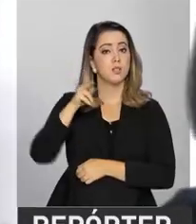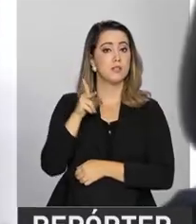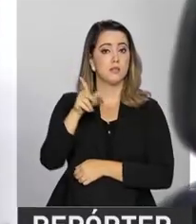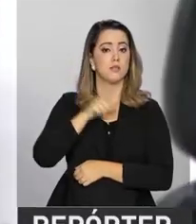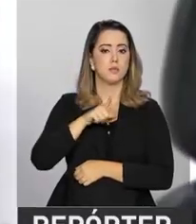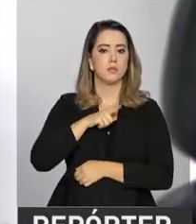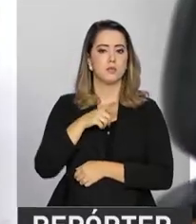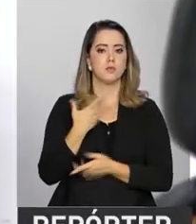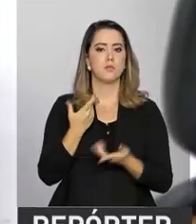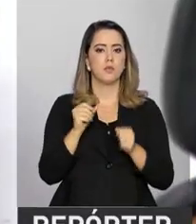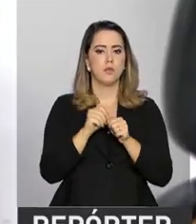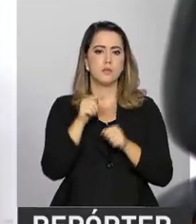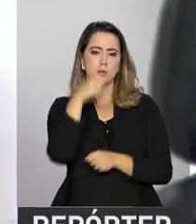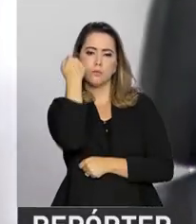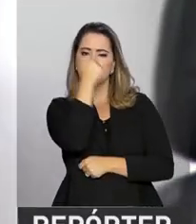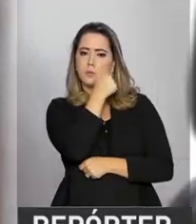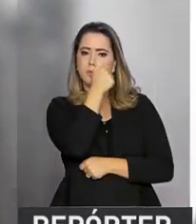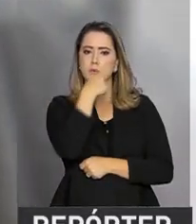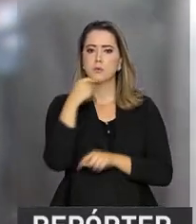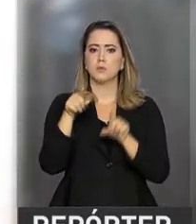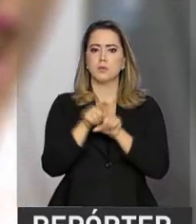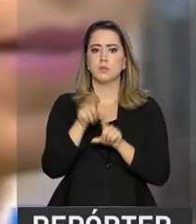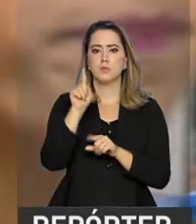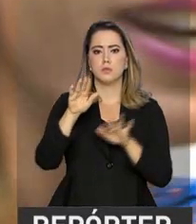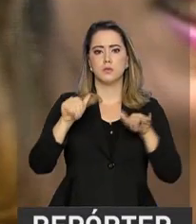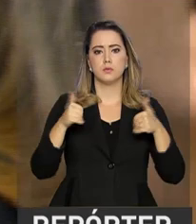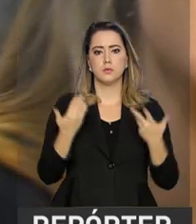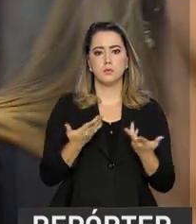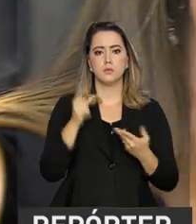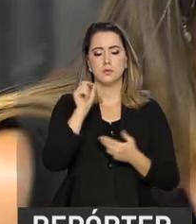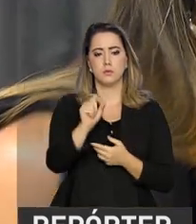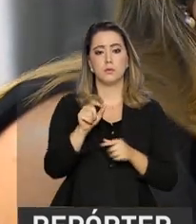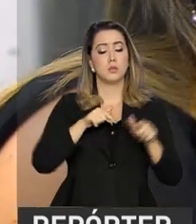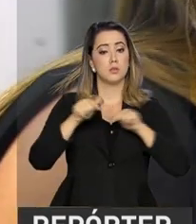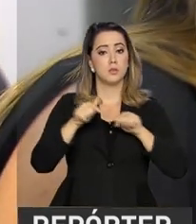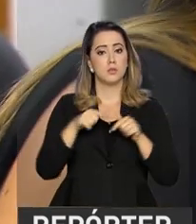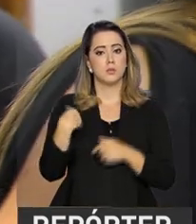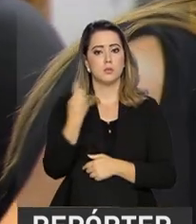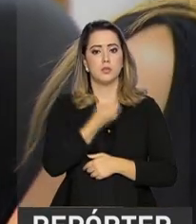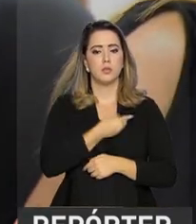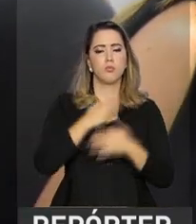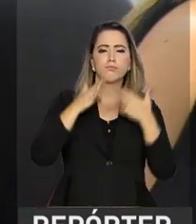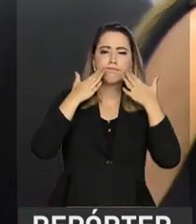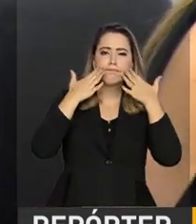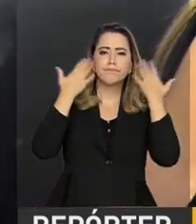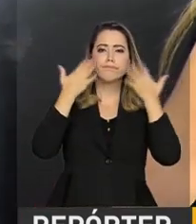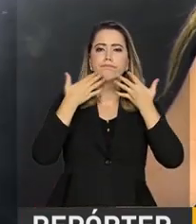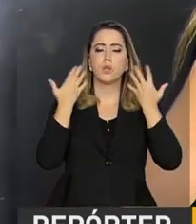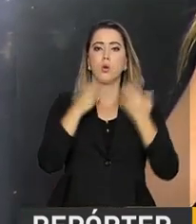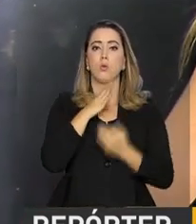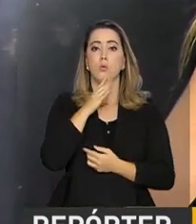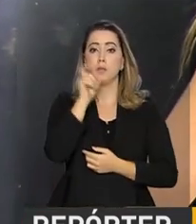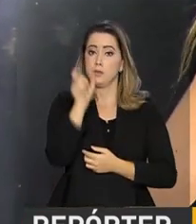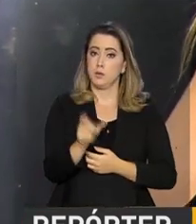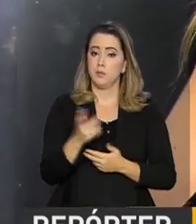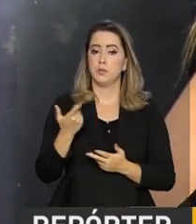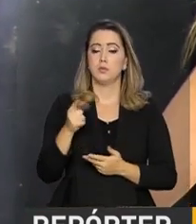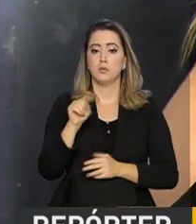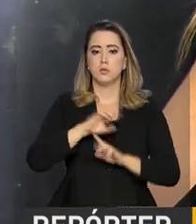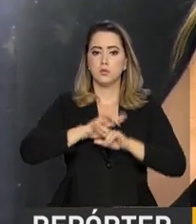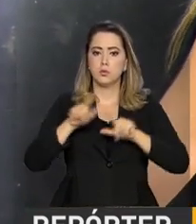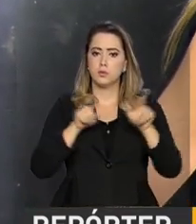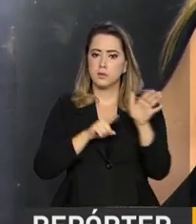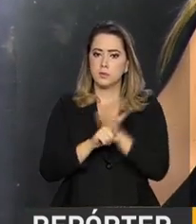Tá vendo essa maquiagem aqui que eu estou usando? Pois é, para que a ação dela na nossa pele seja conhecida pelo fabricante,